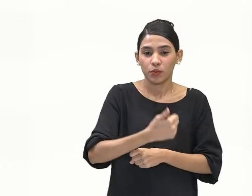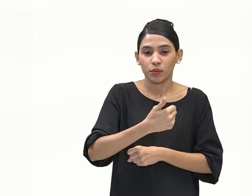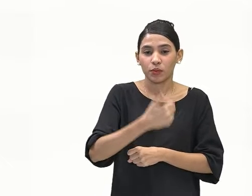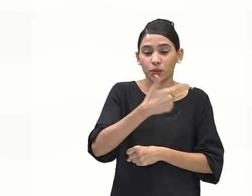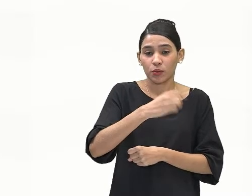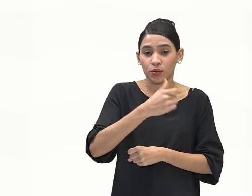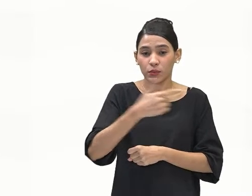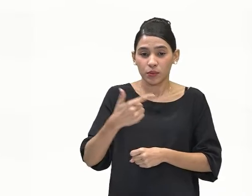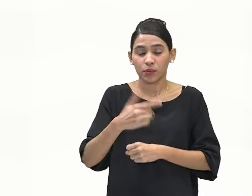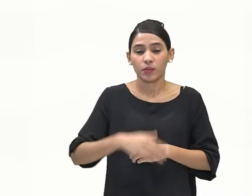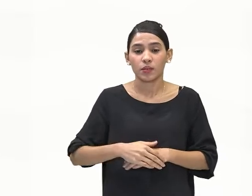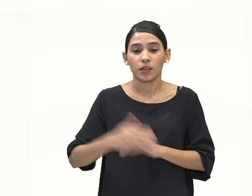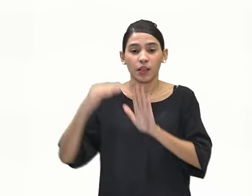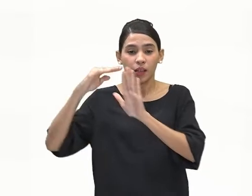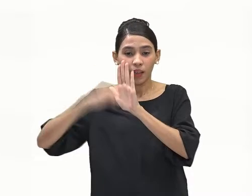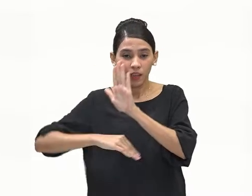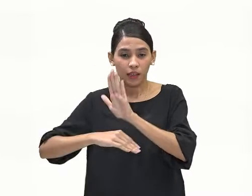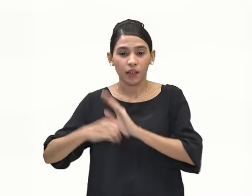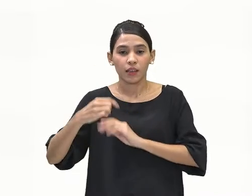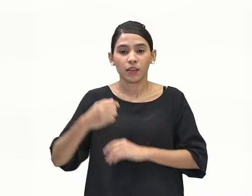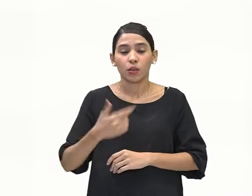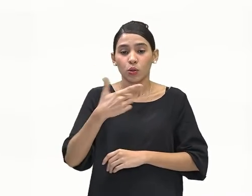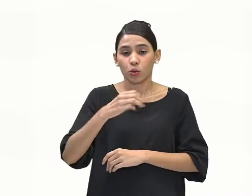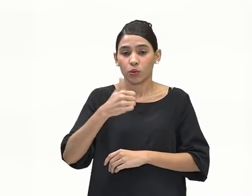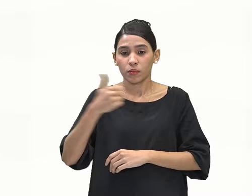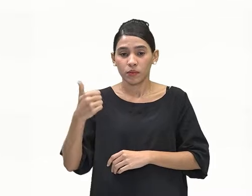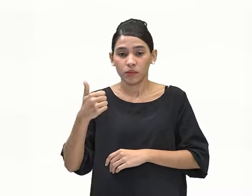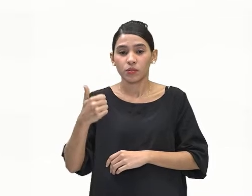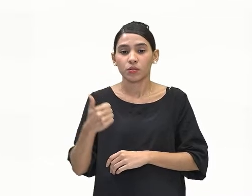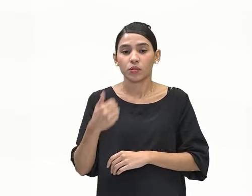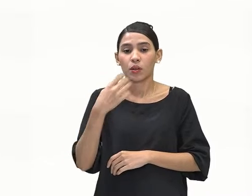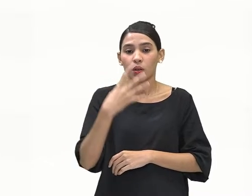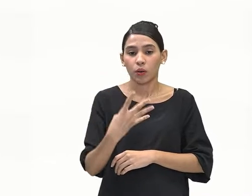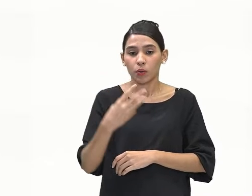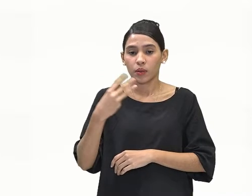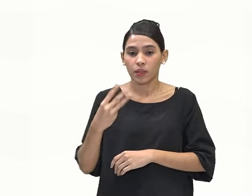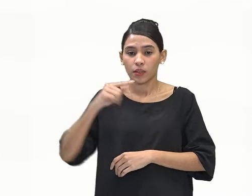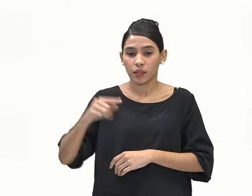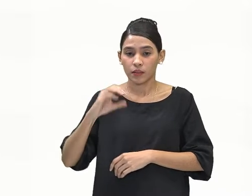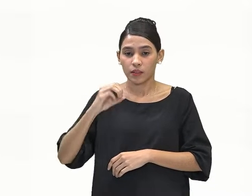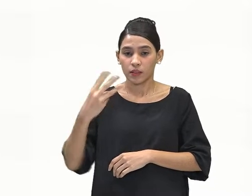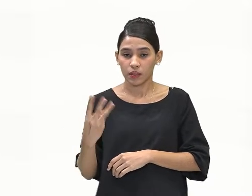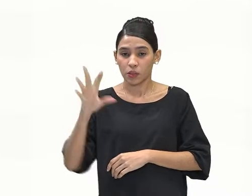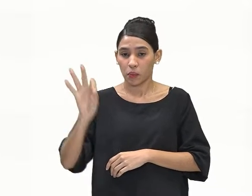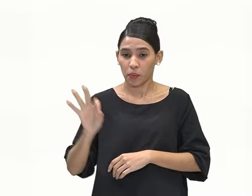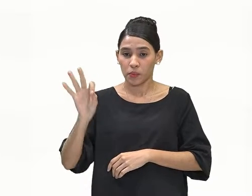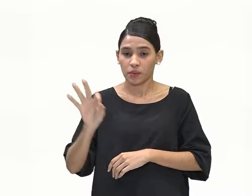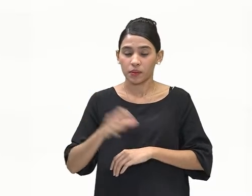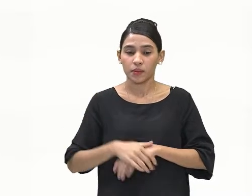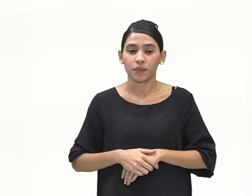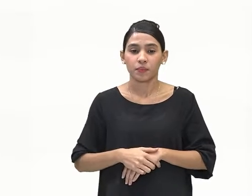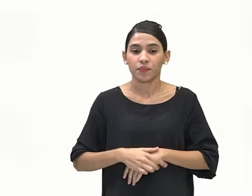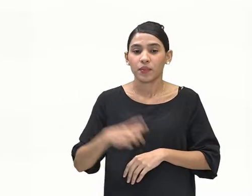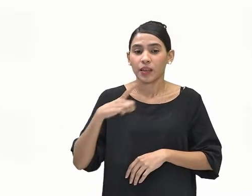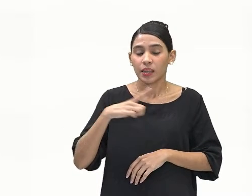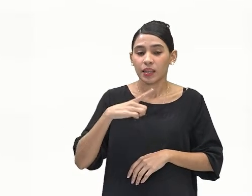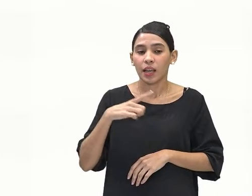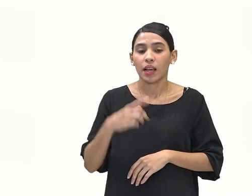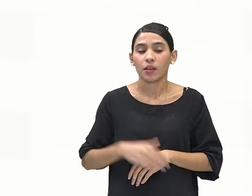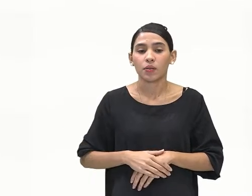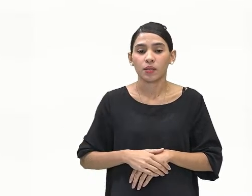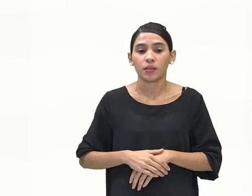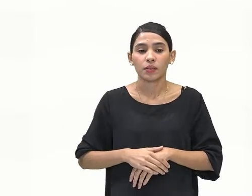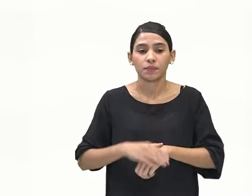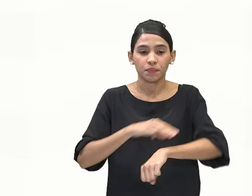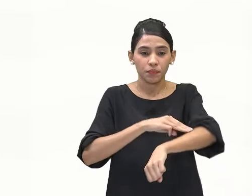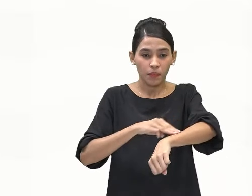ela cai no ano de 2021 para 43%. Aí nós vamos ter os pardos